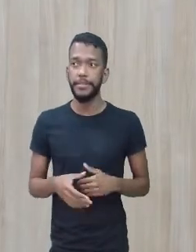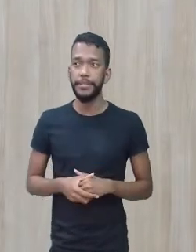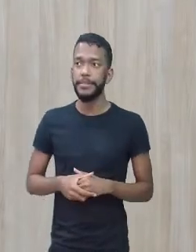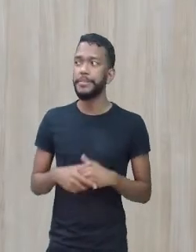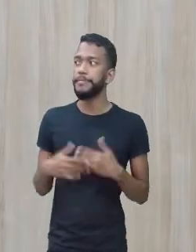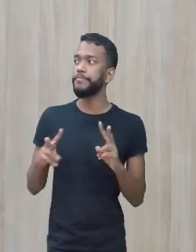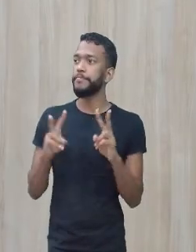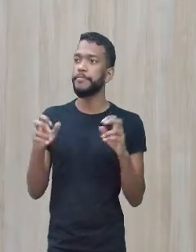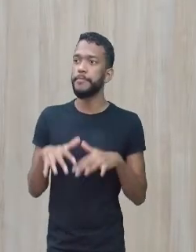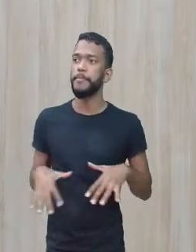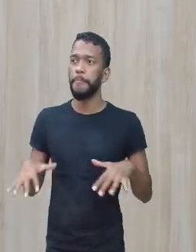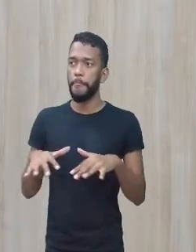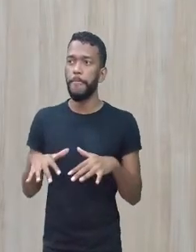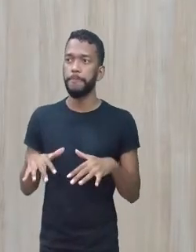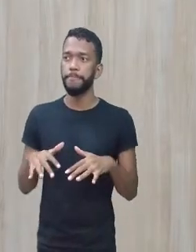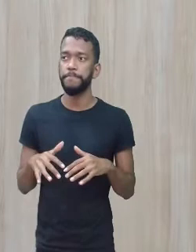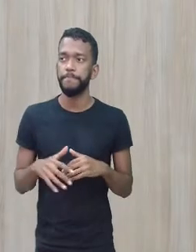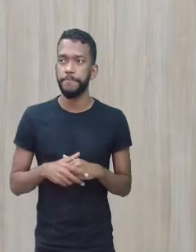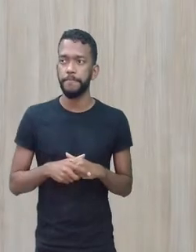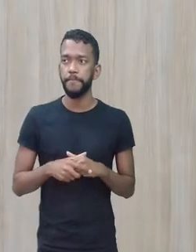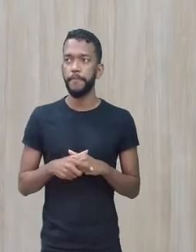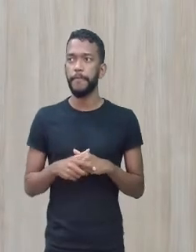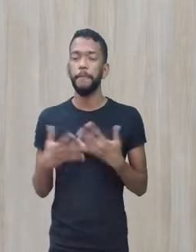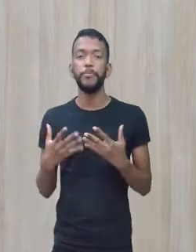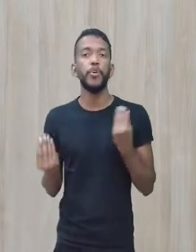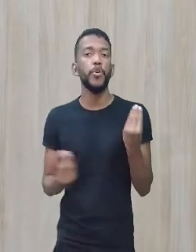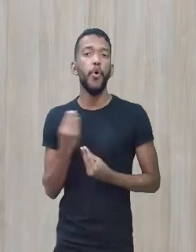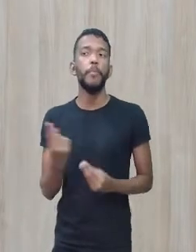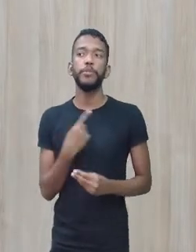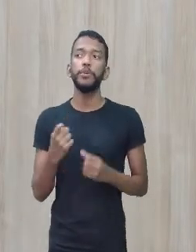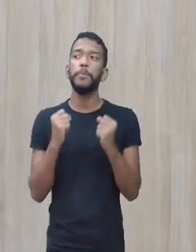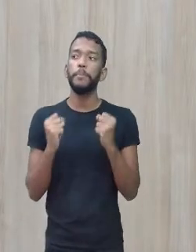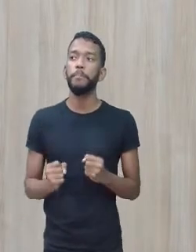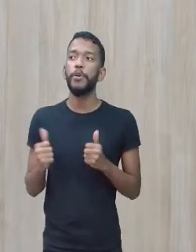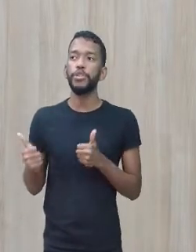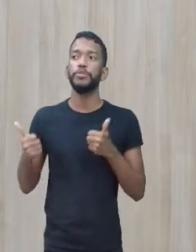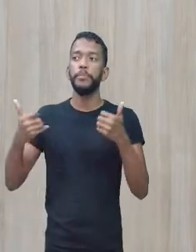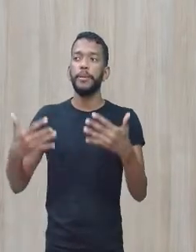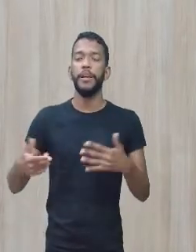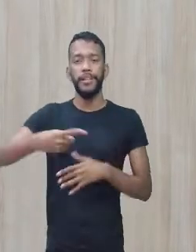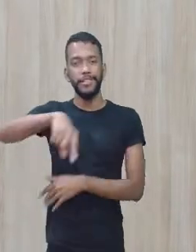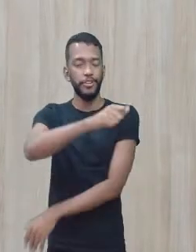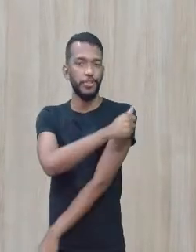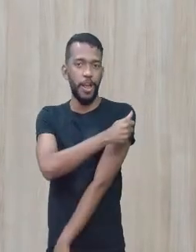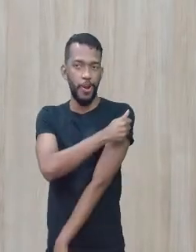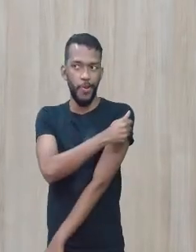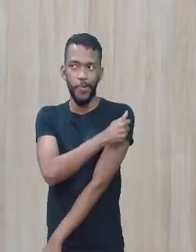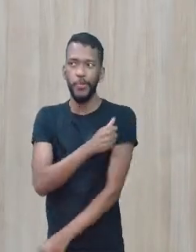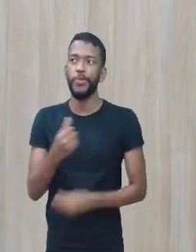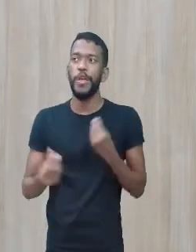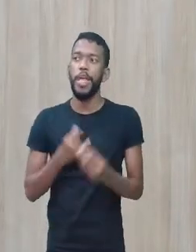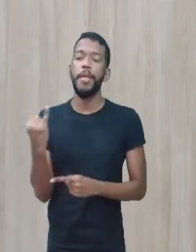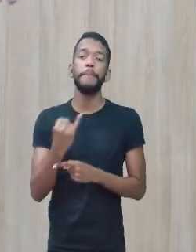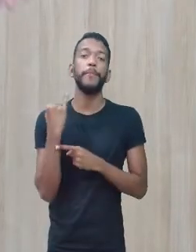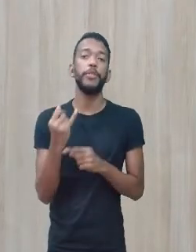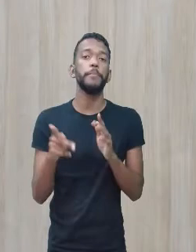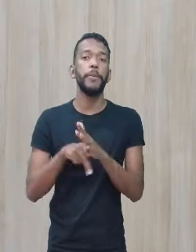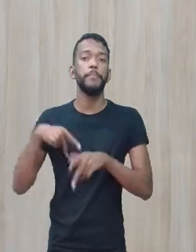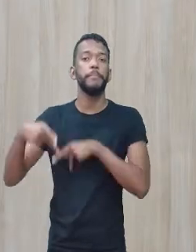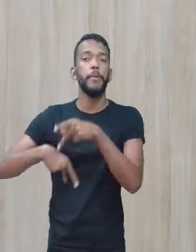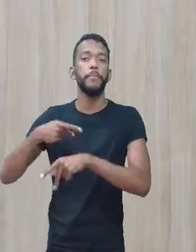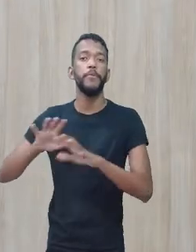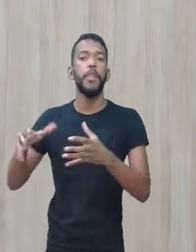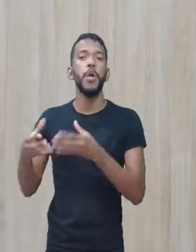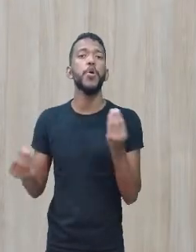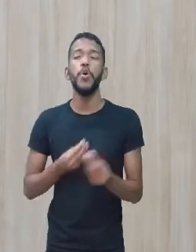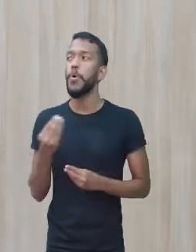dessa perspectiva, assim, como a gente poderia explicar para os nossos alunos, né, essa importância da arte